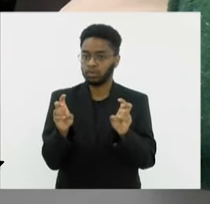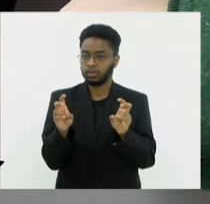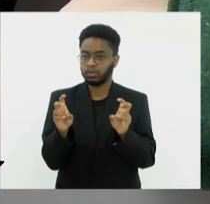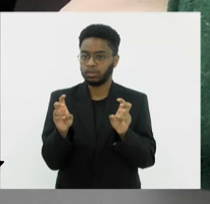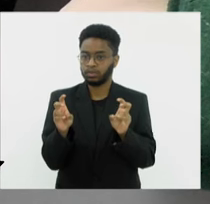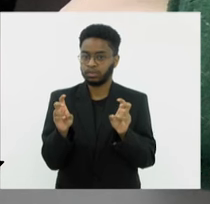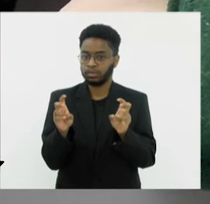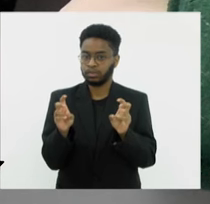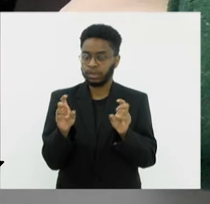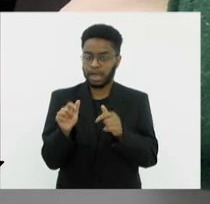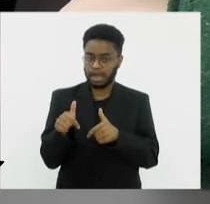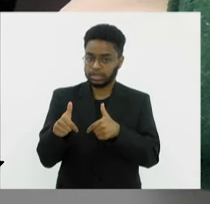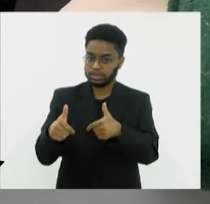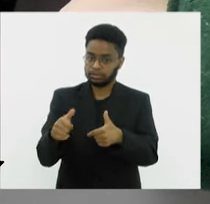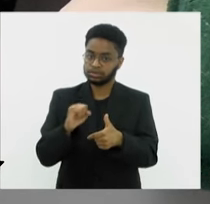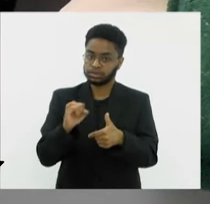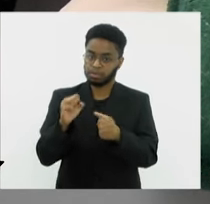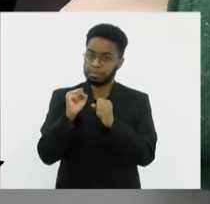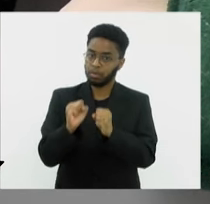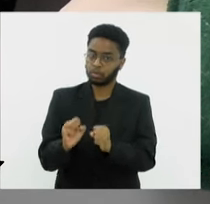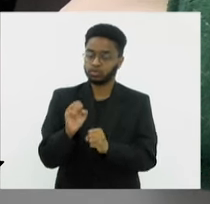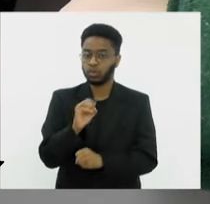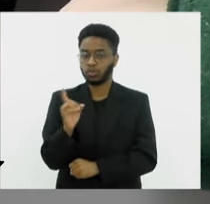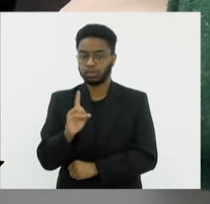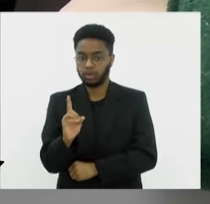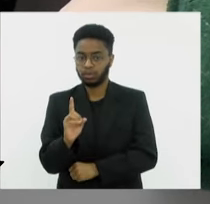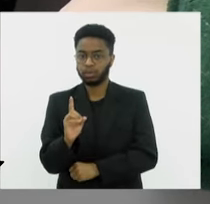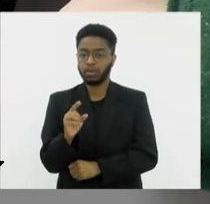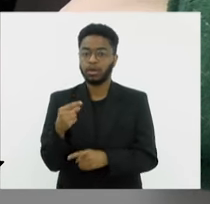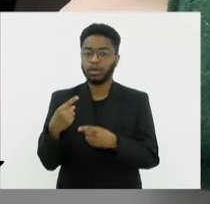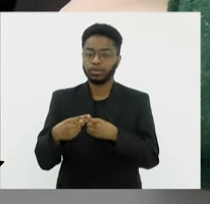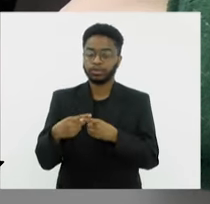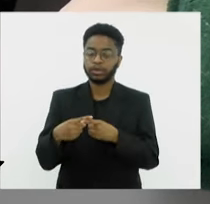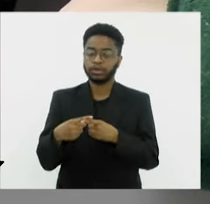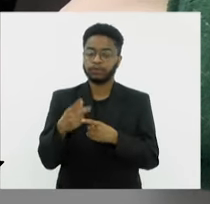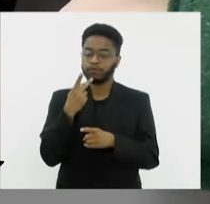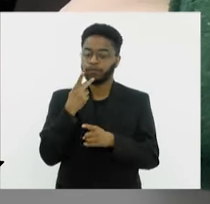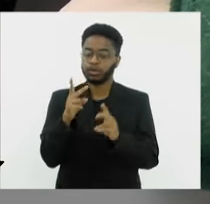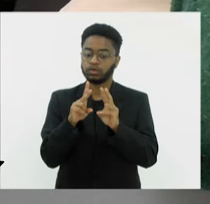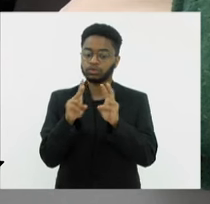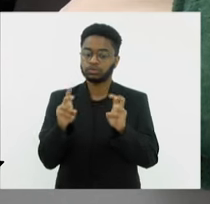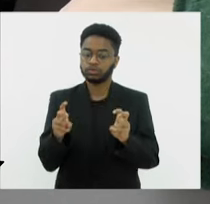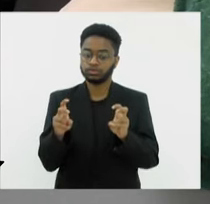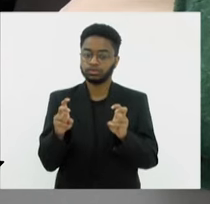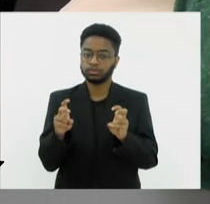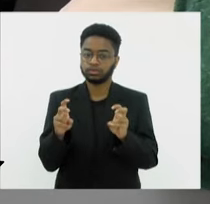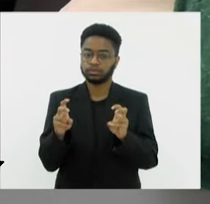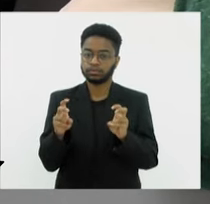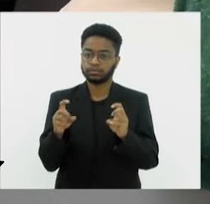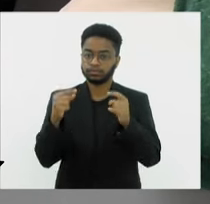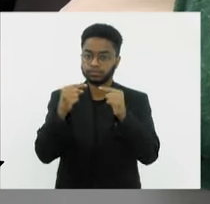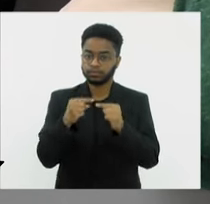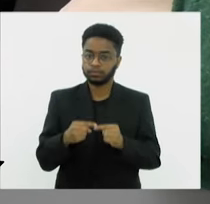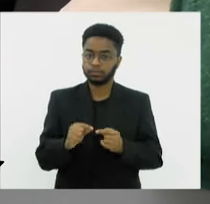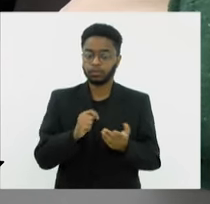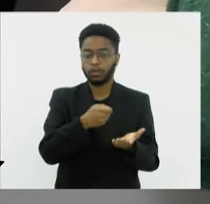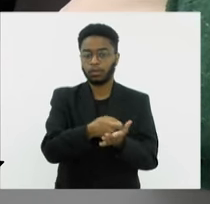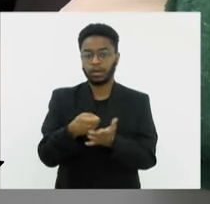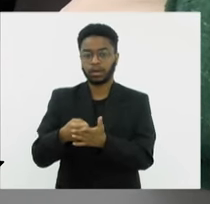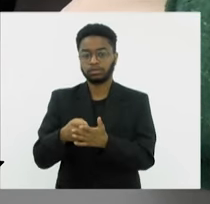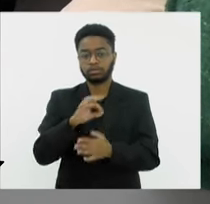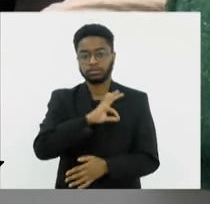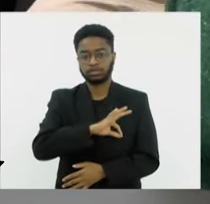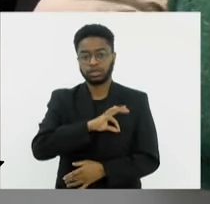à iniciativa, né, se a gente poderia ter uma iniciativa desse tipo, uma vez que diz respeito diretamente à remuneração de